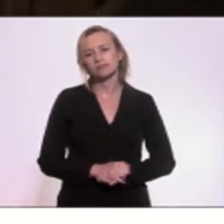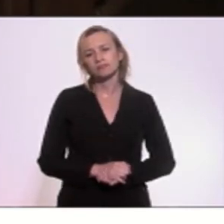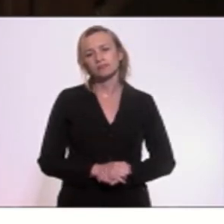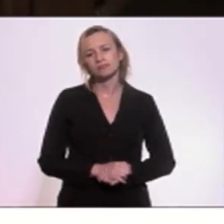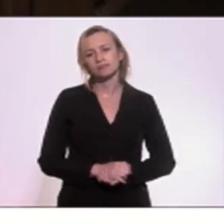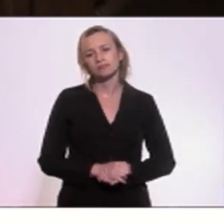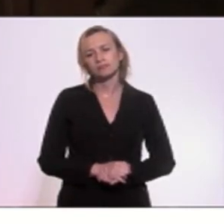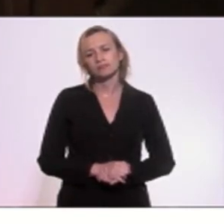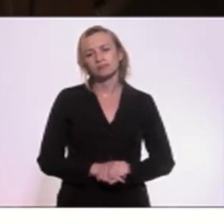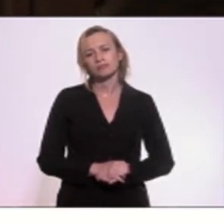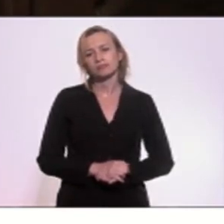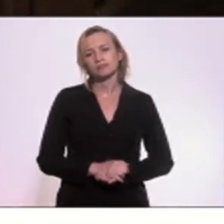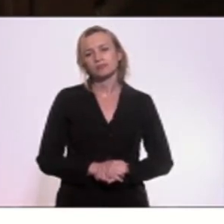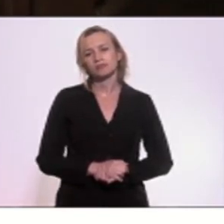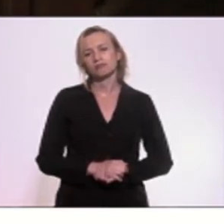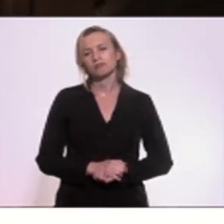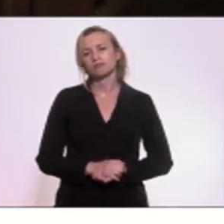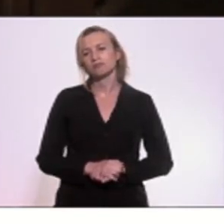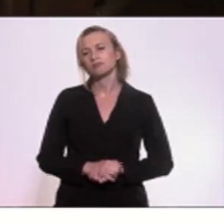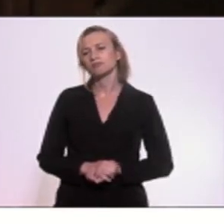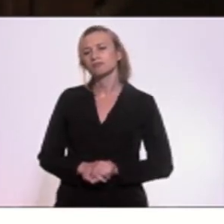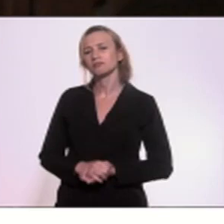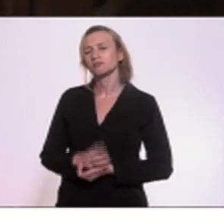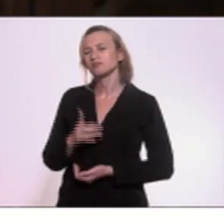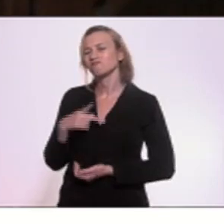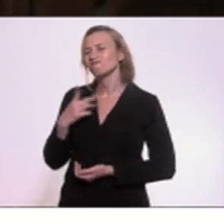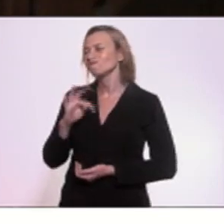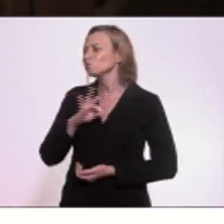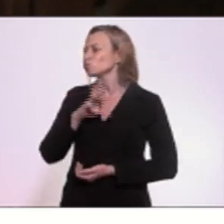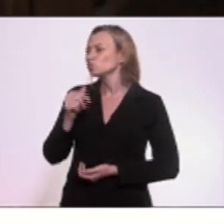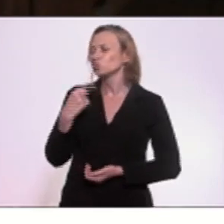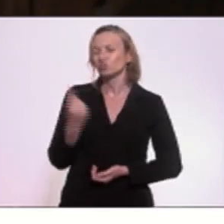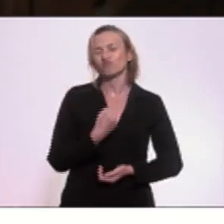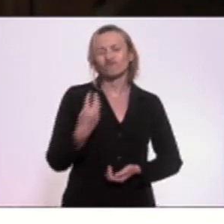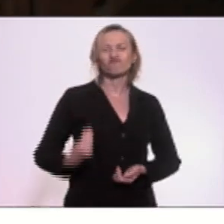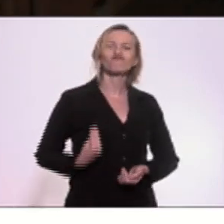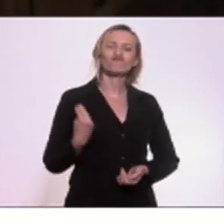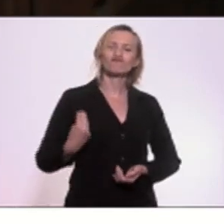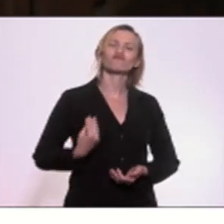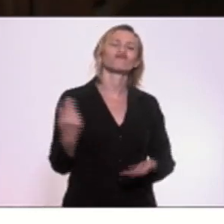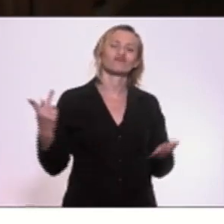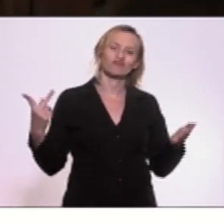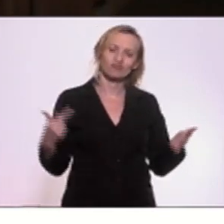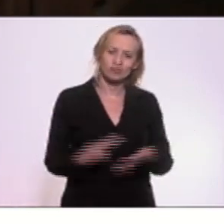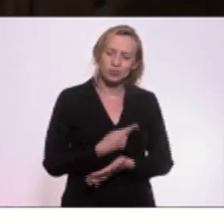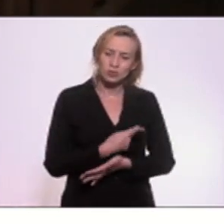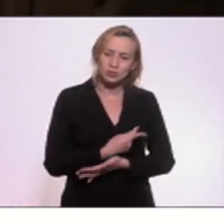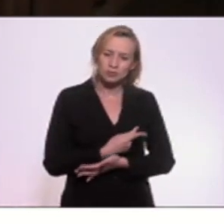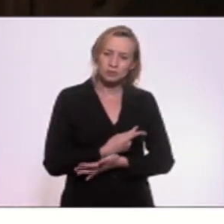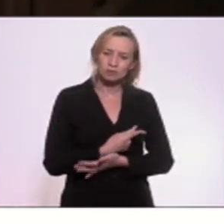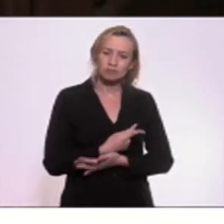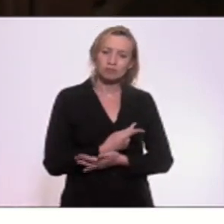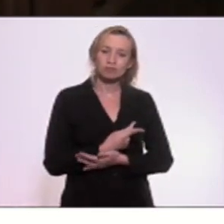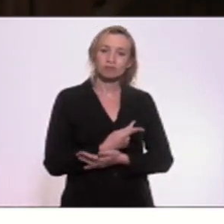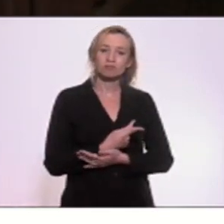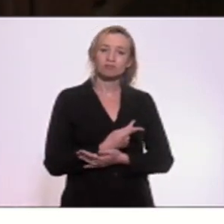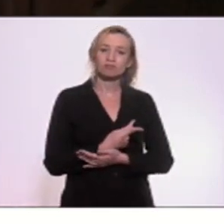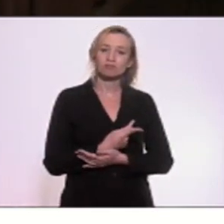falar que tudo que estamos vivendo e acontecendo em termos